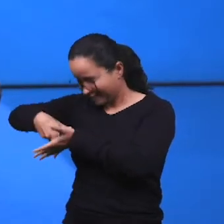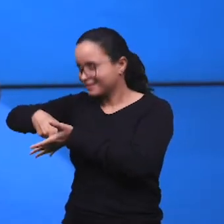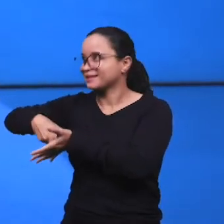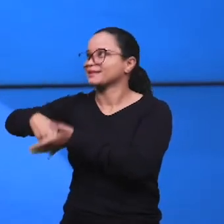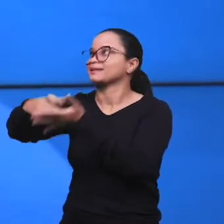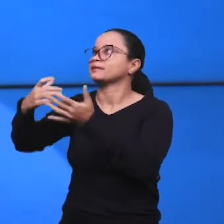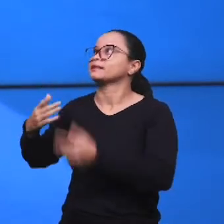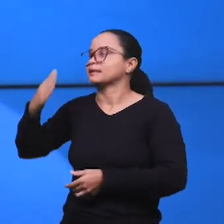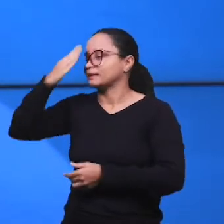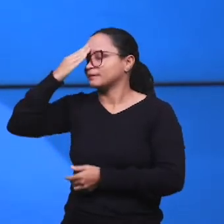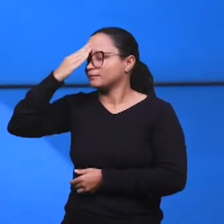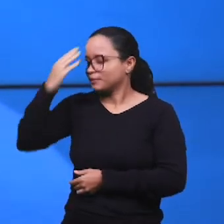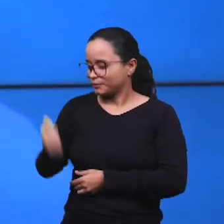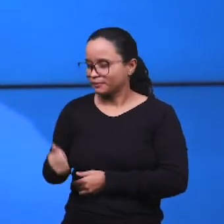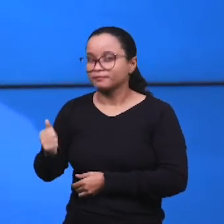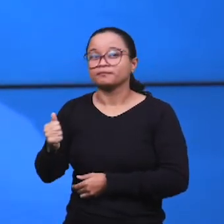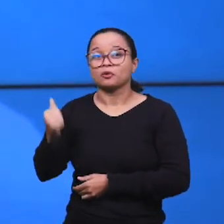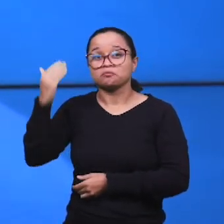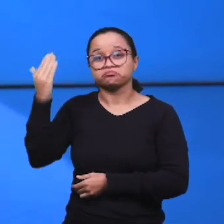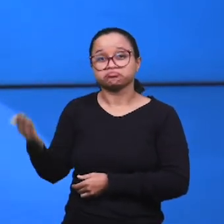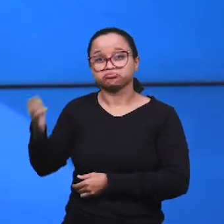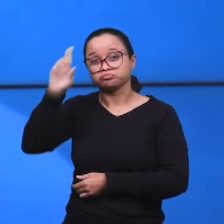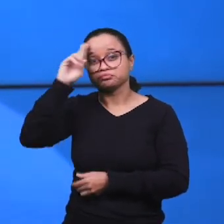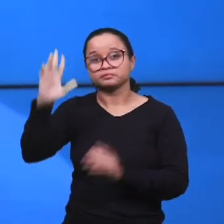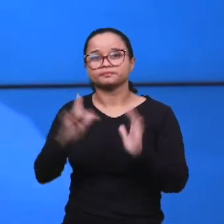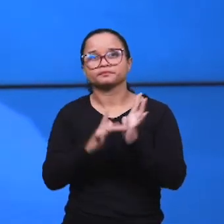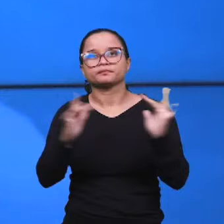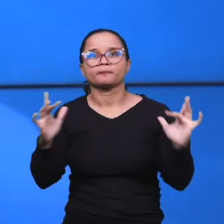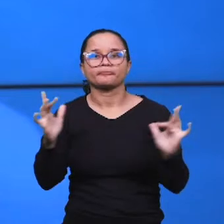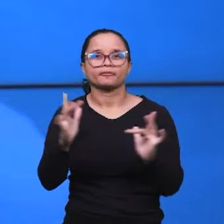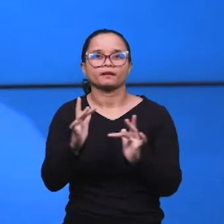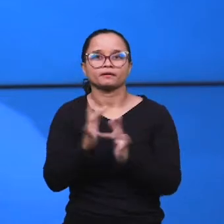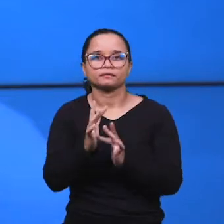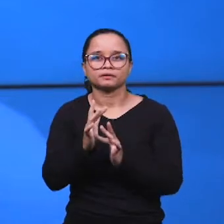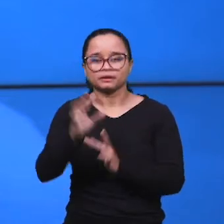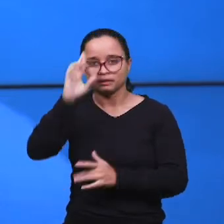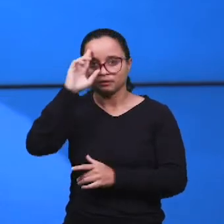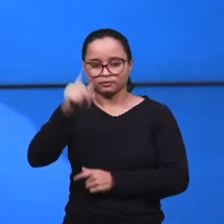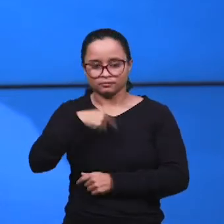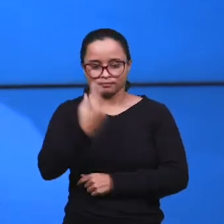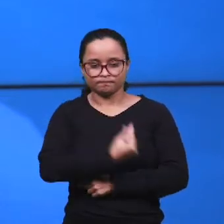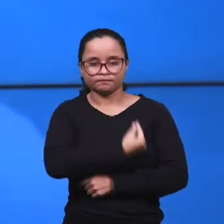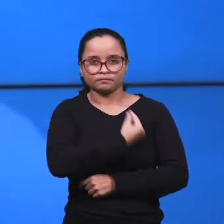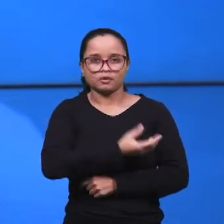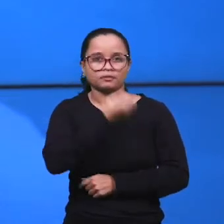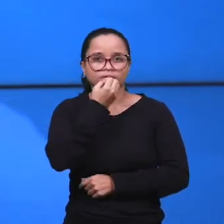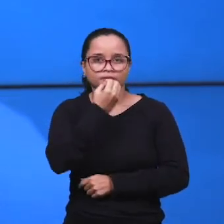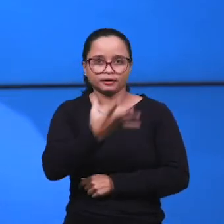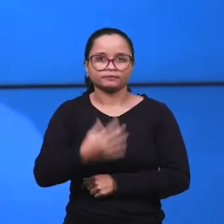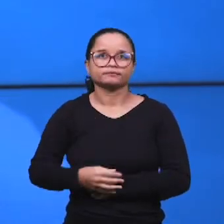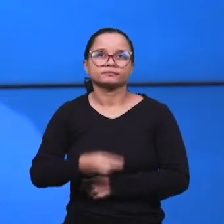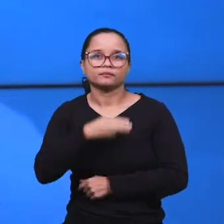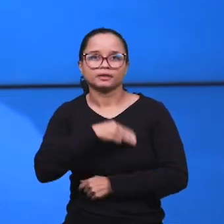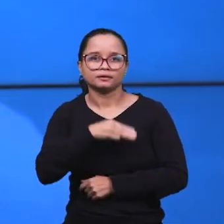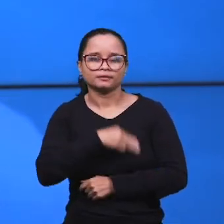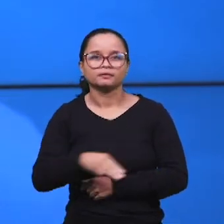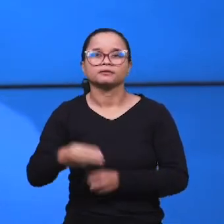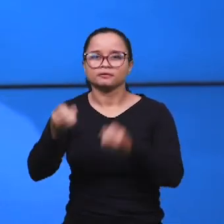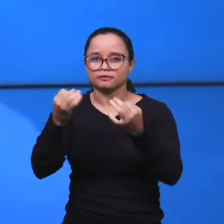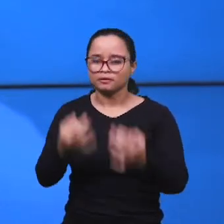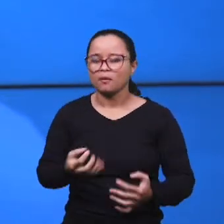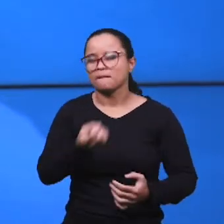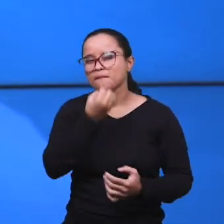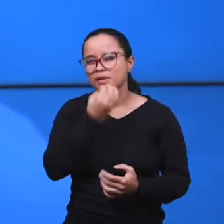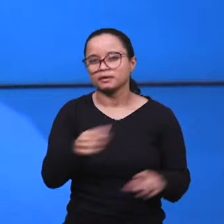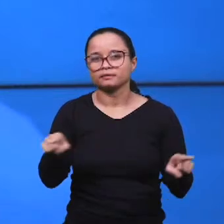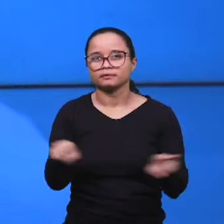E reconhecemos como o Senhor Jesus, né, é o Senhor das nossas vidas. Muito bem, Mateus também falou muito bem que